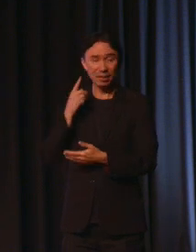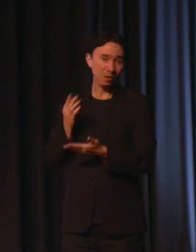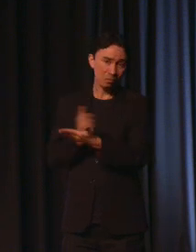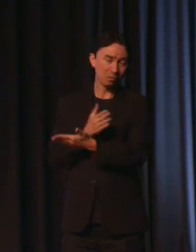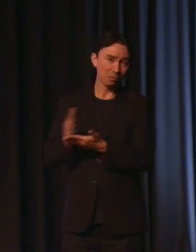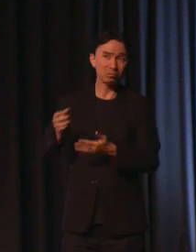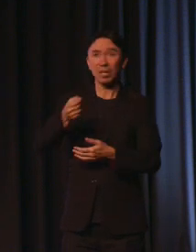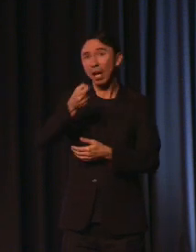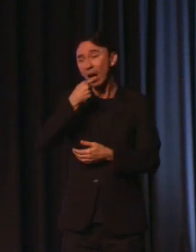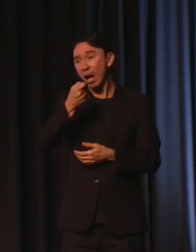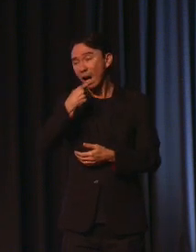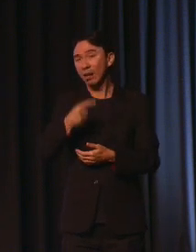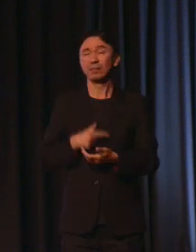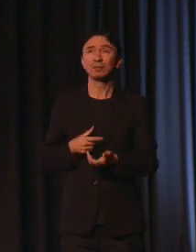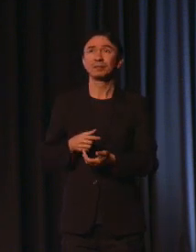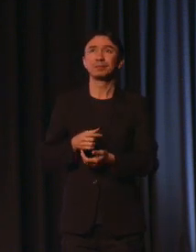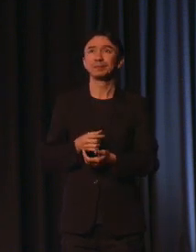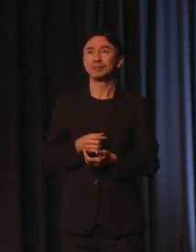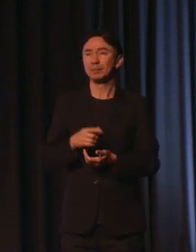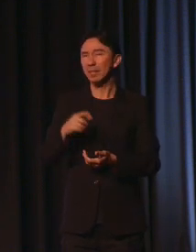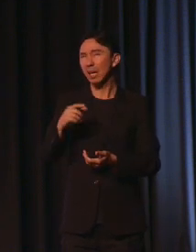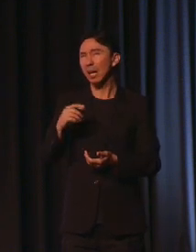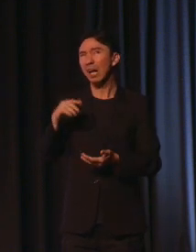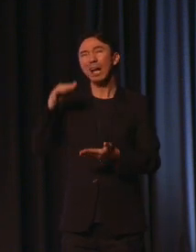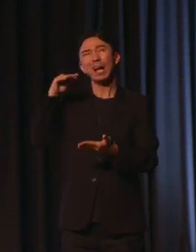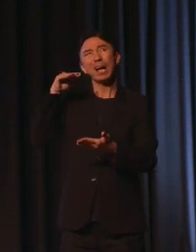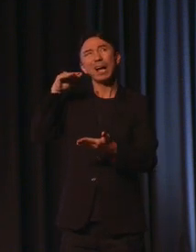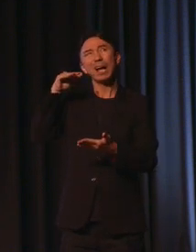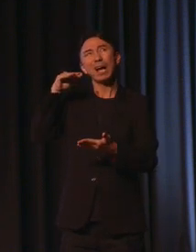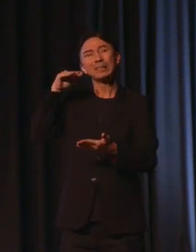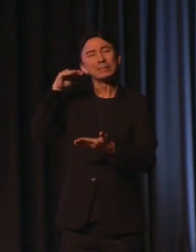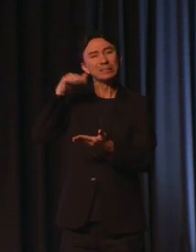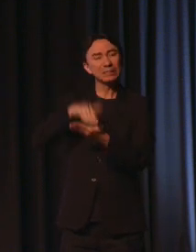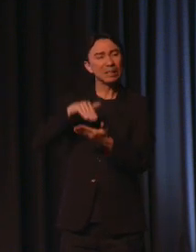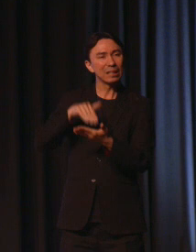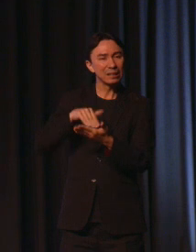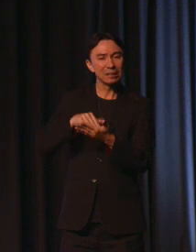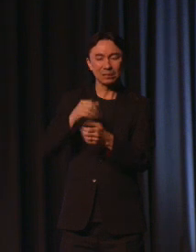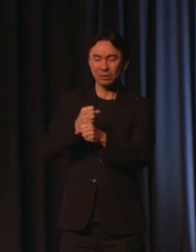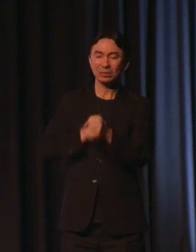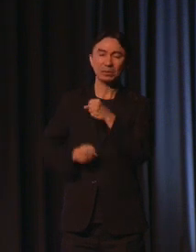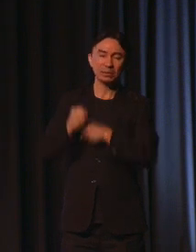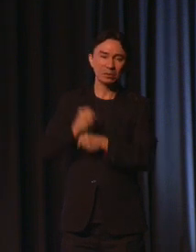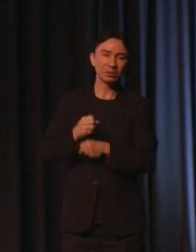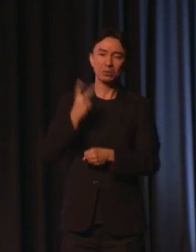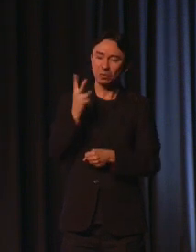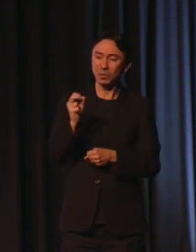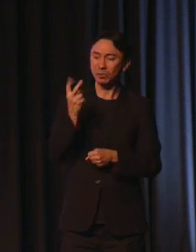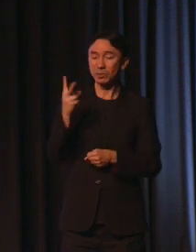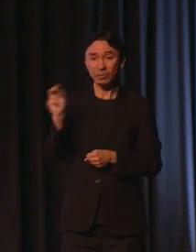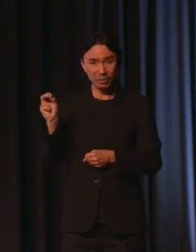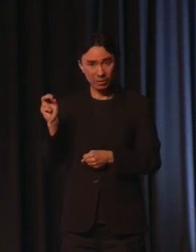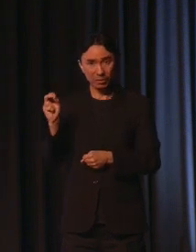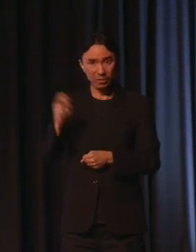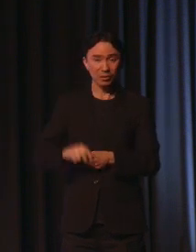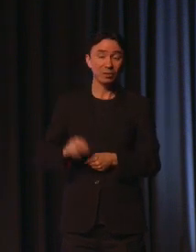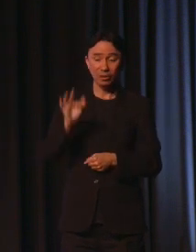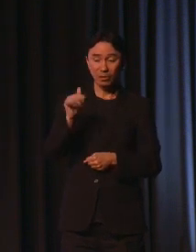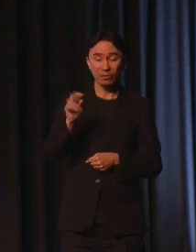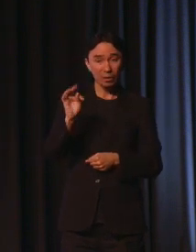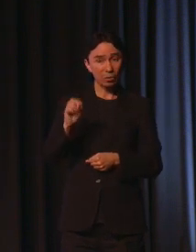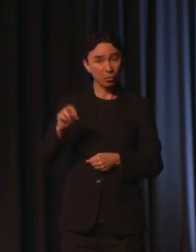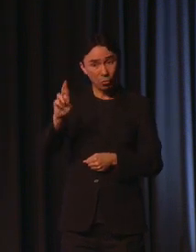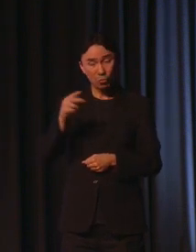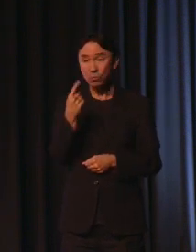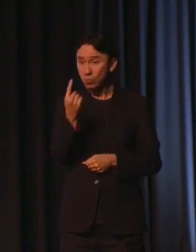como é o fator 1, quer dizer, até 2020, o fator 1 era exclusivo. Hoje nós temos